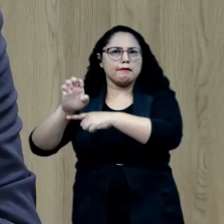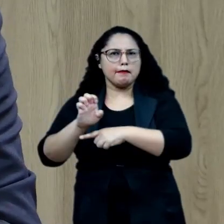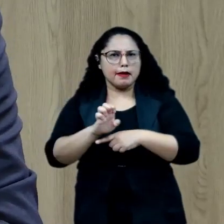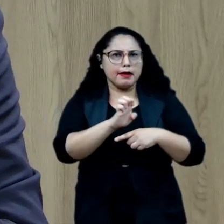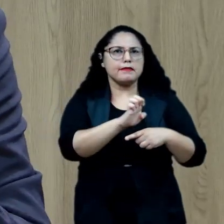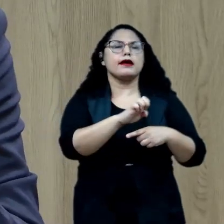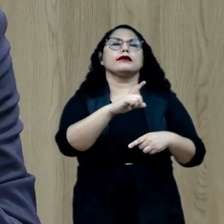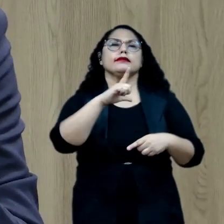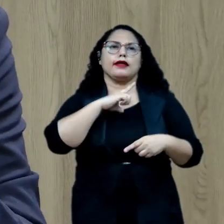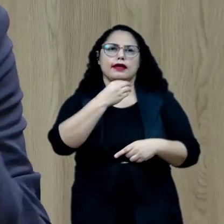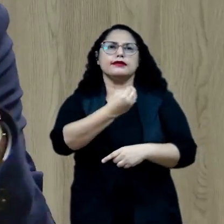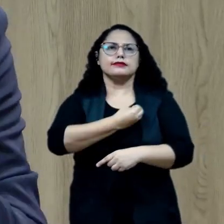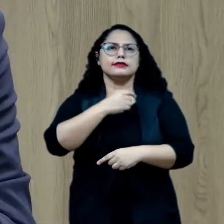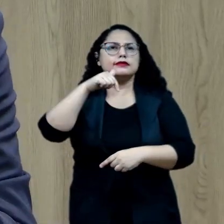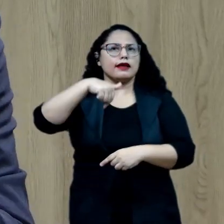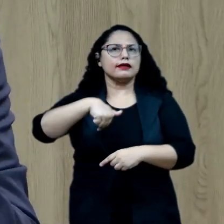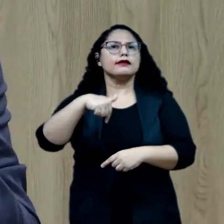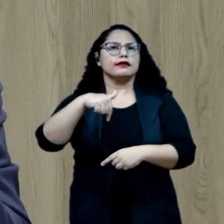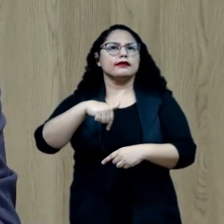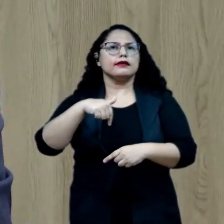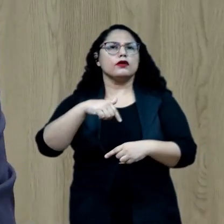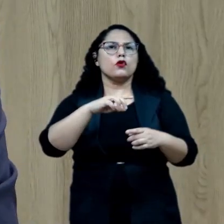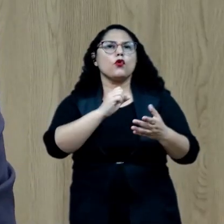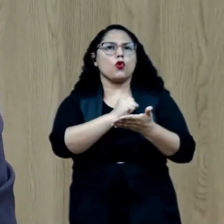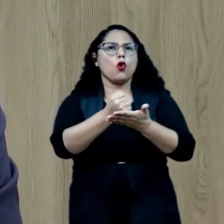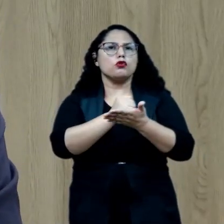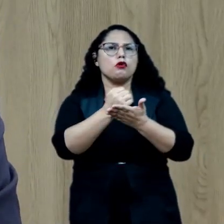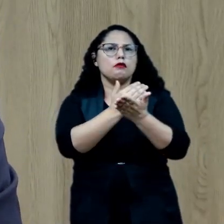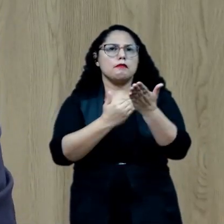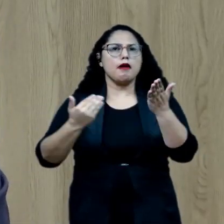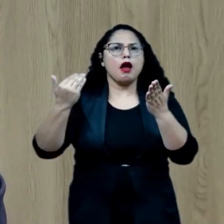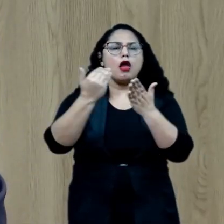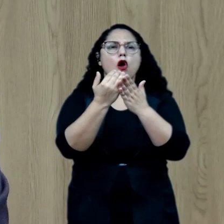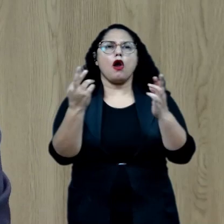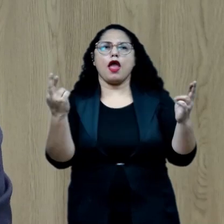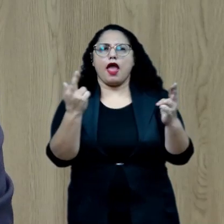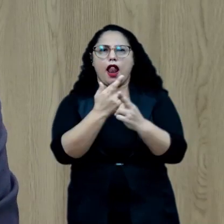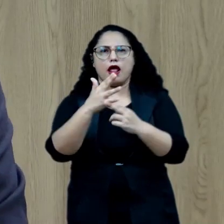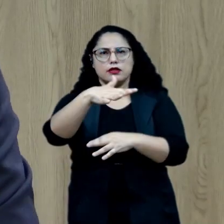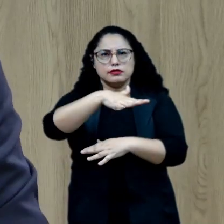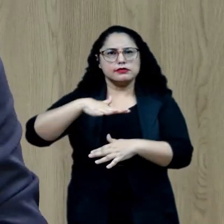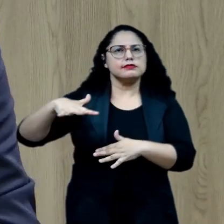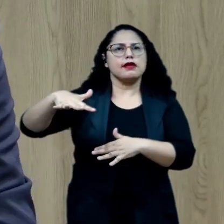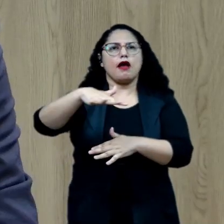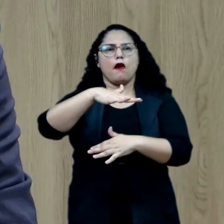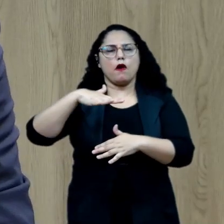mas aqui tem um controle maior, né, em relação a isso.